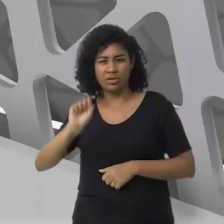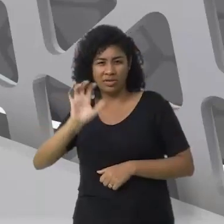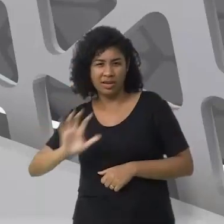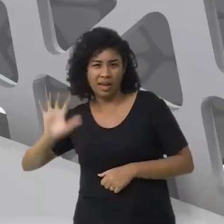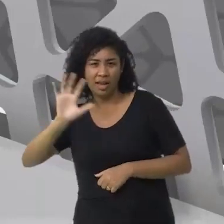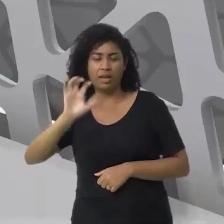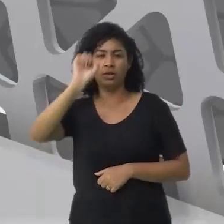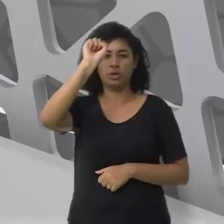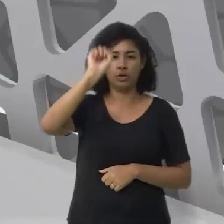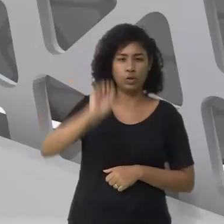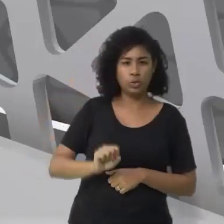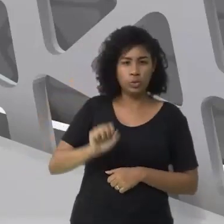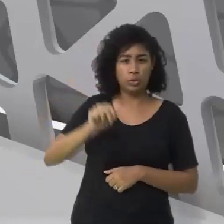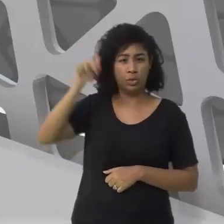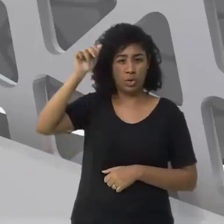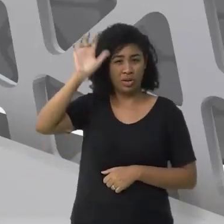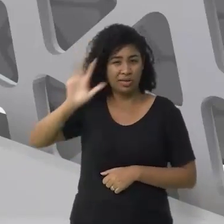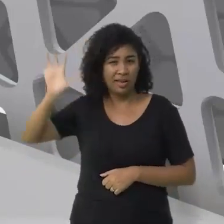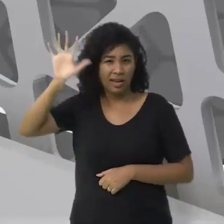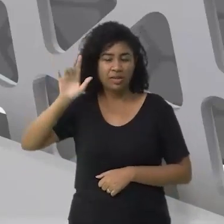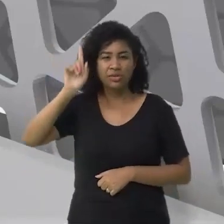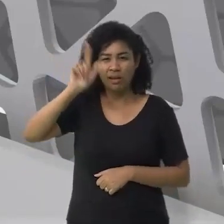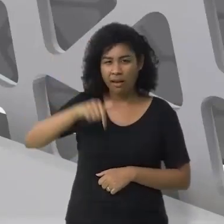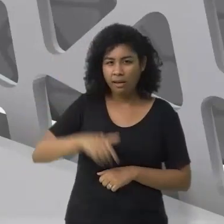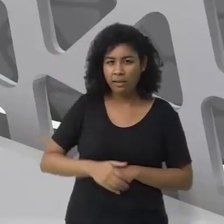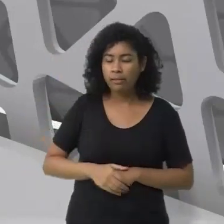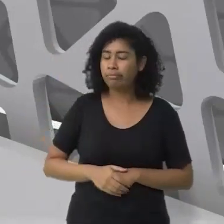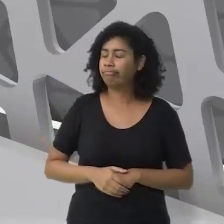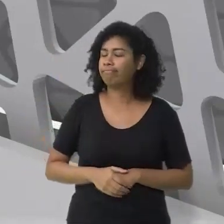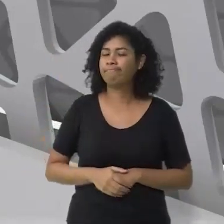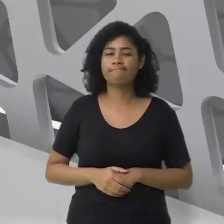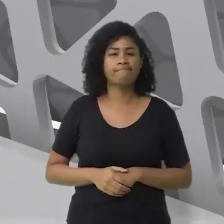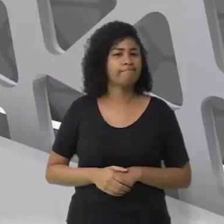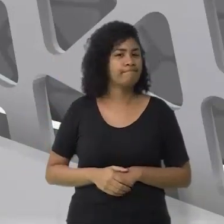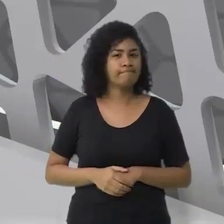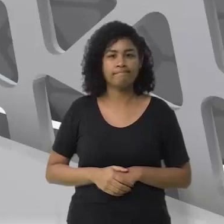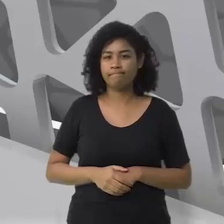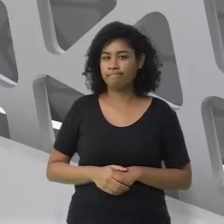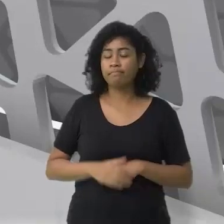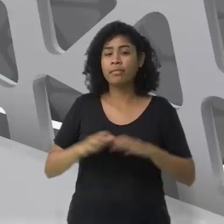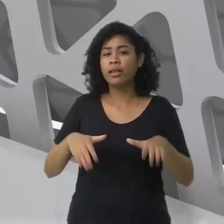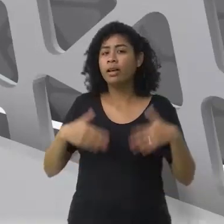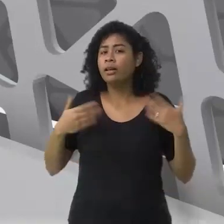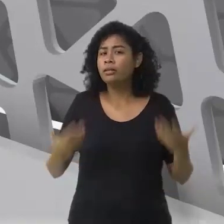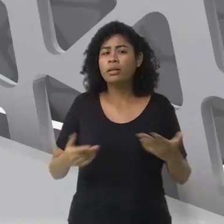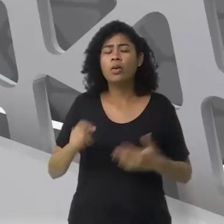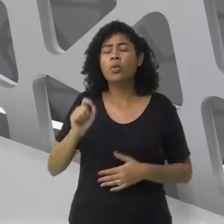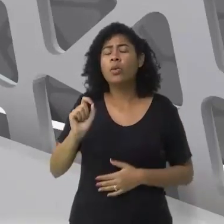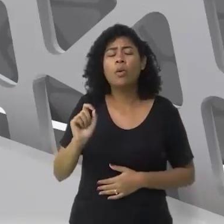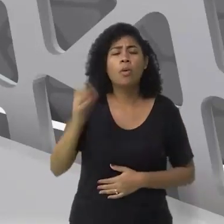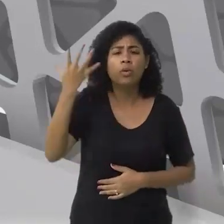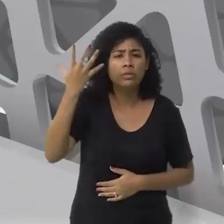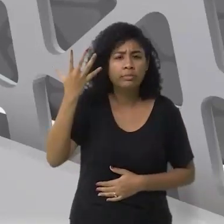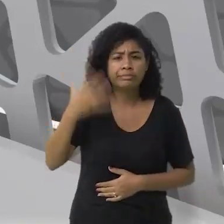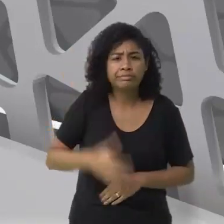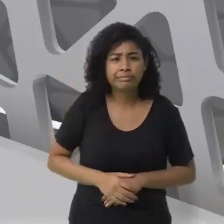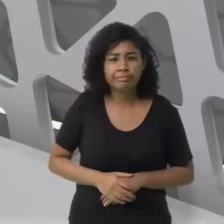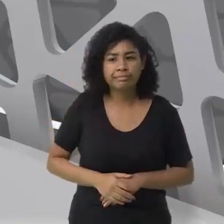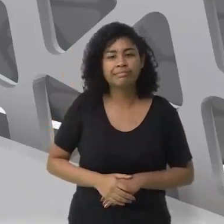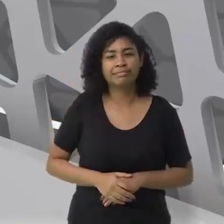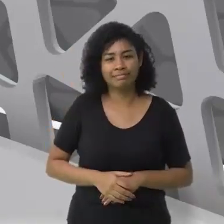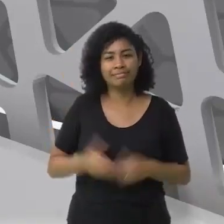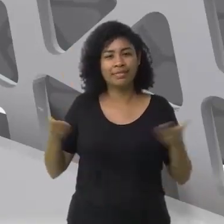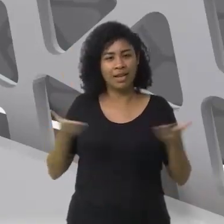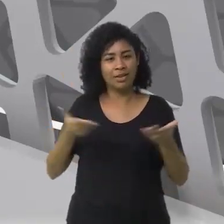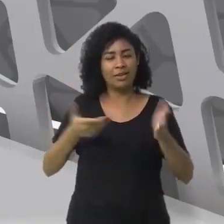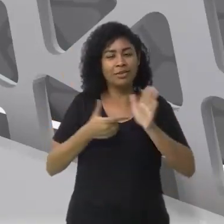Sul, no Nordeste, a gente vai verificar que não. Então, o que está acontecendo, né? Então, vamos verificar